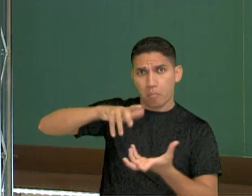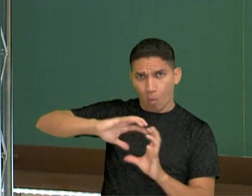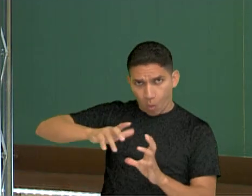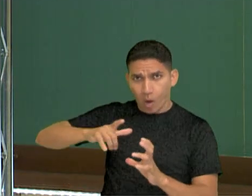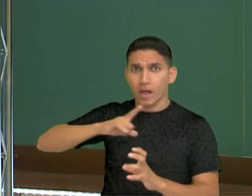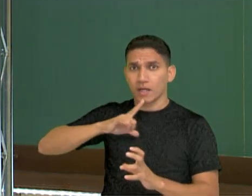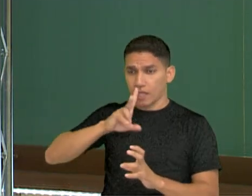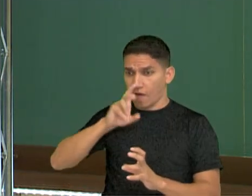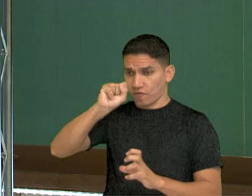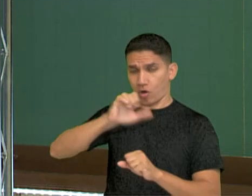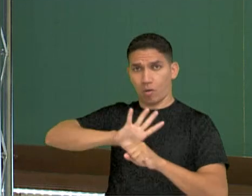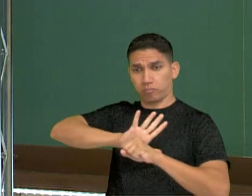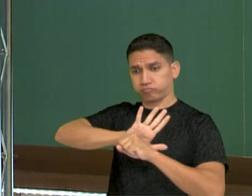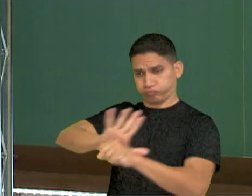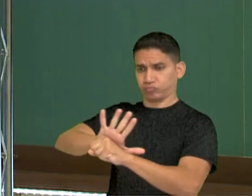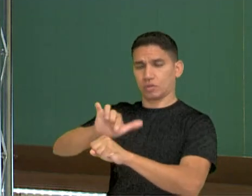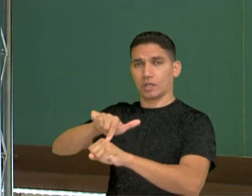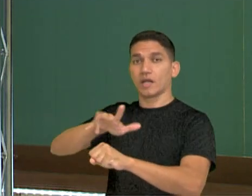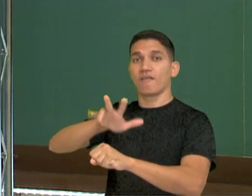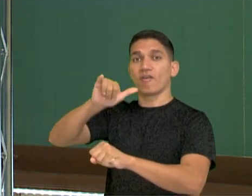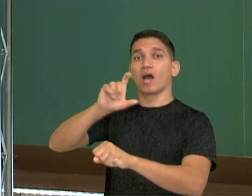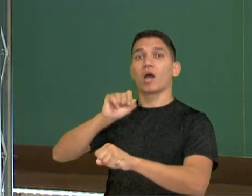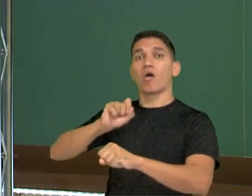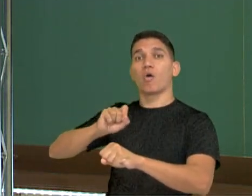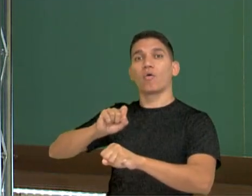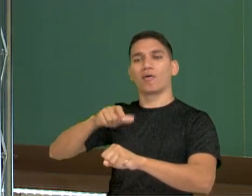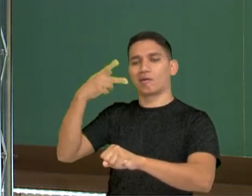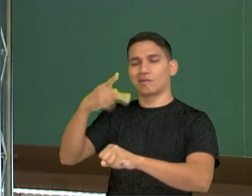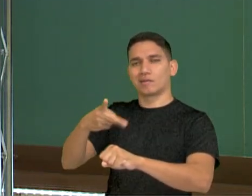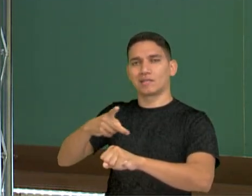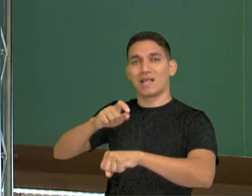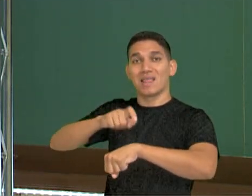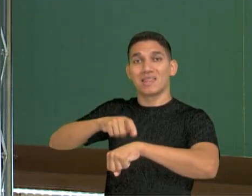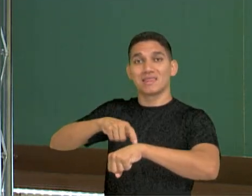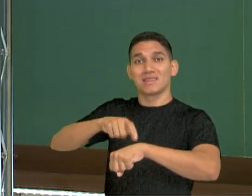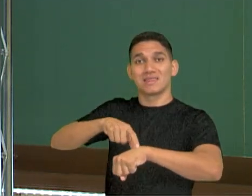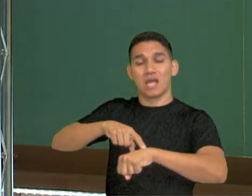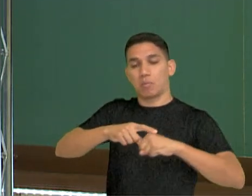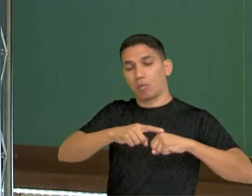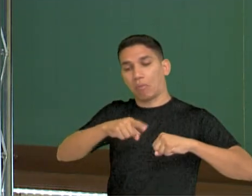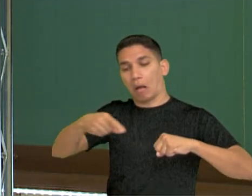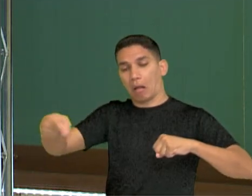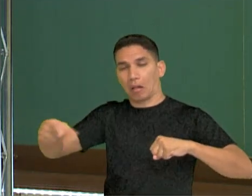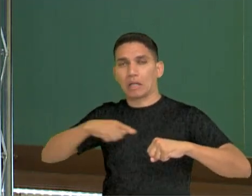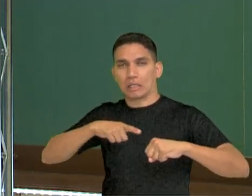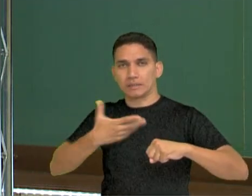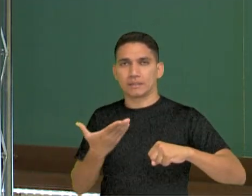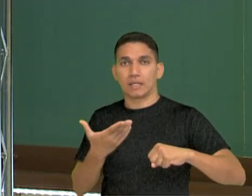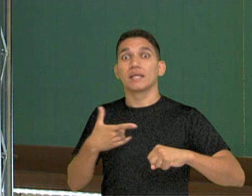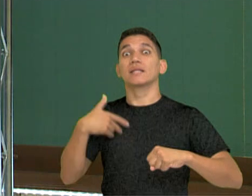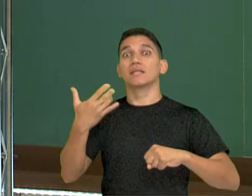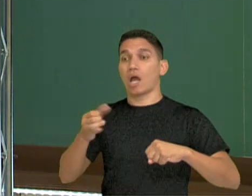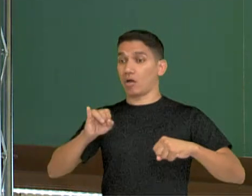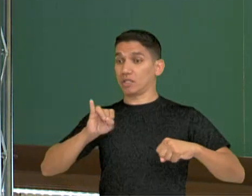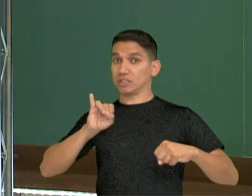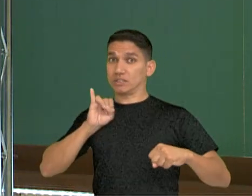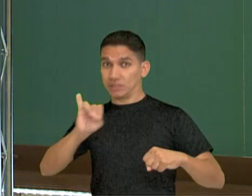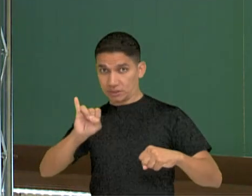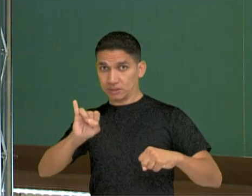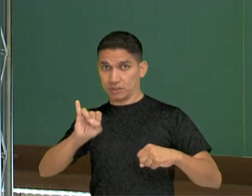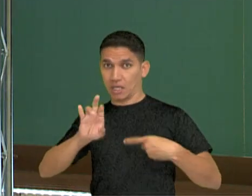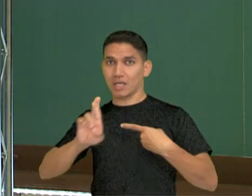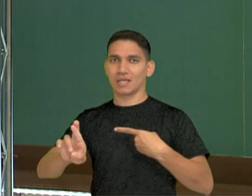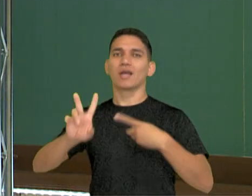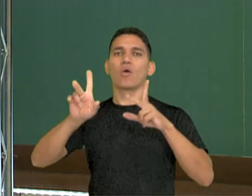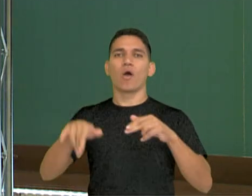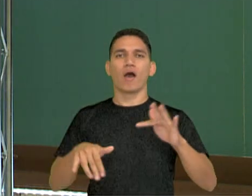de uma força e ela terá um certo intervalo de tempo envolvido. Então, a gente pode dizer que o impulso ele é igual a